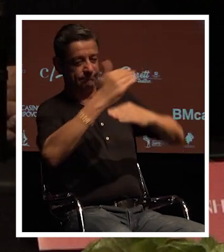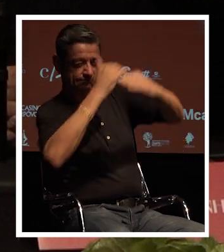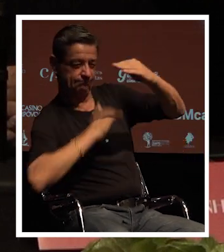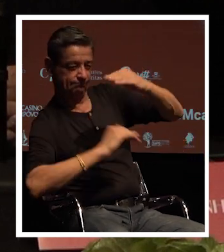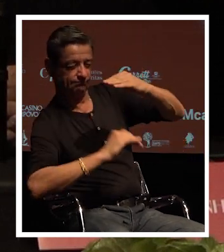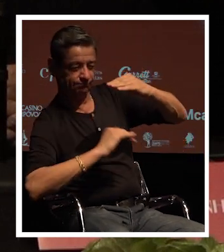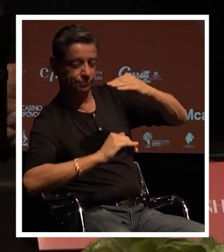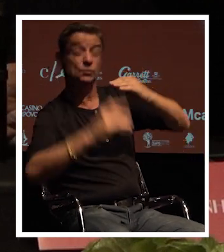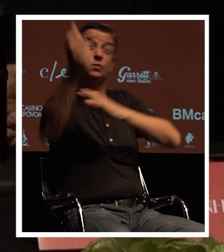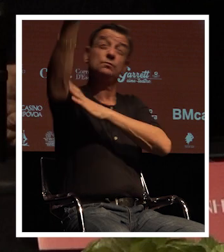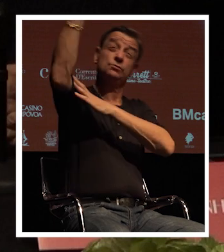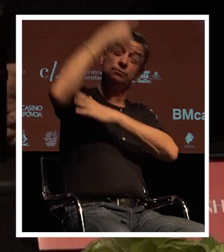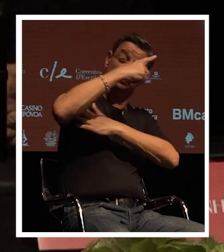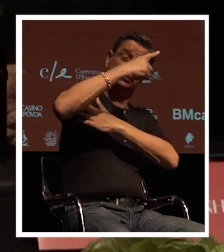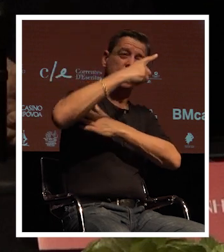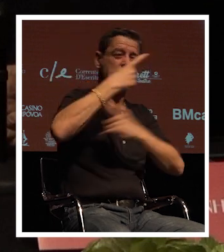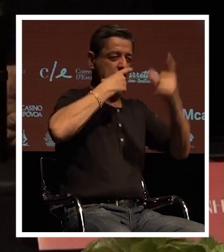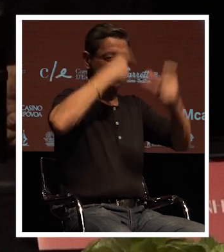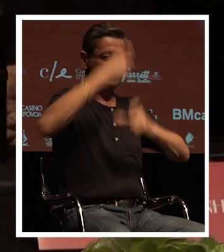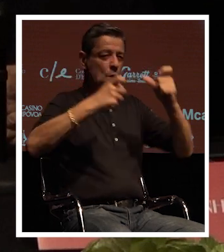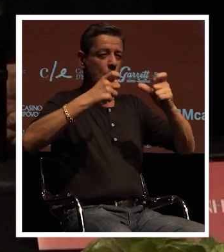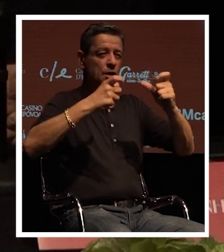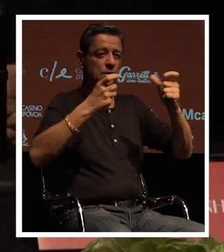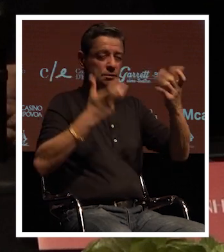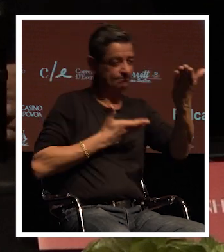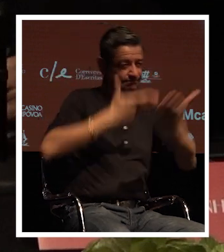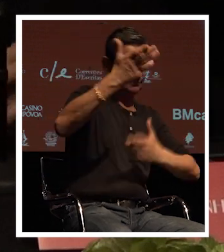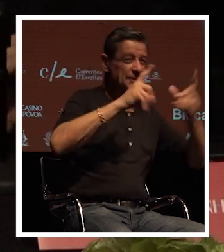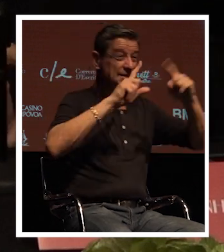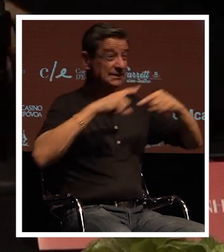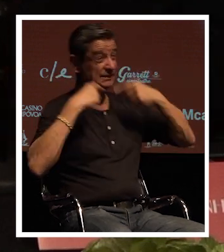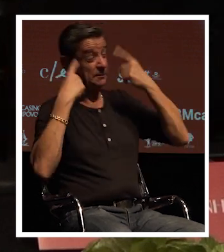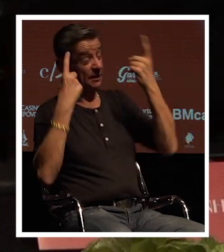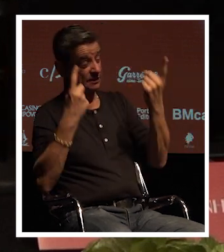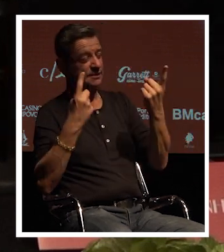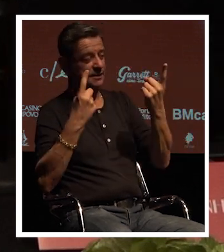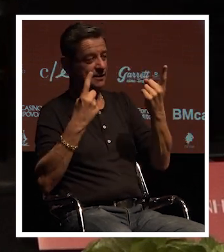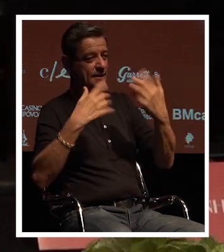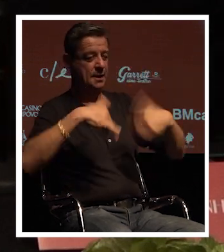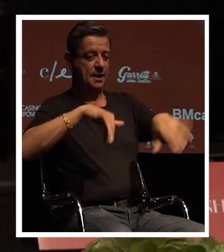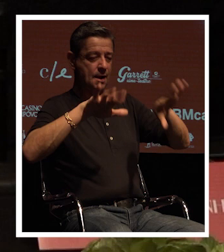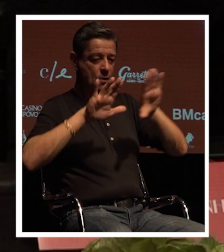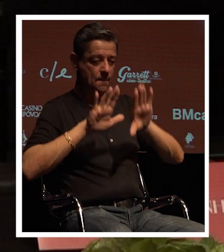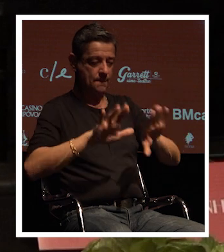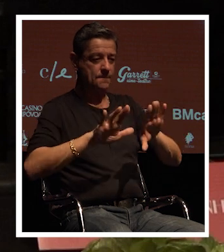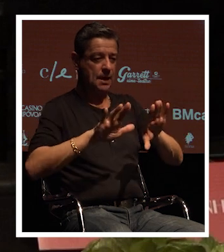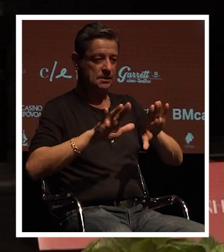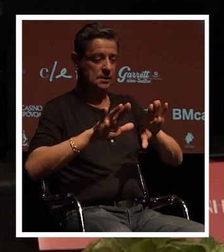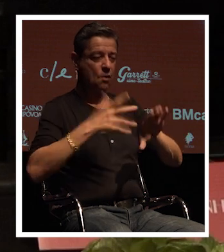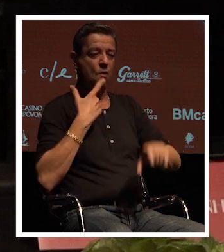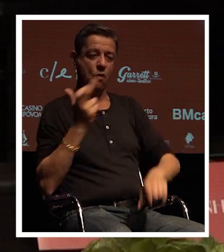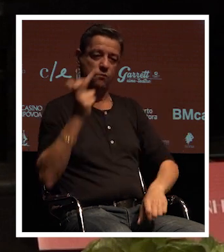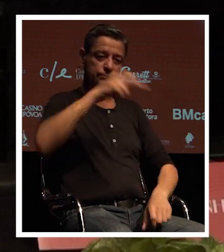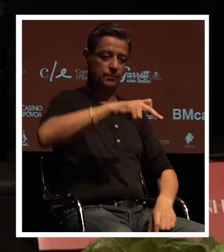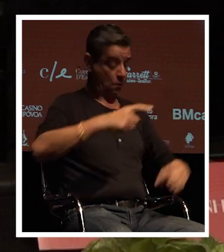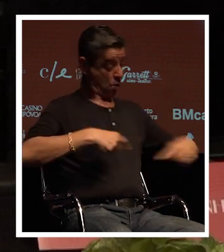sol tórrido onde as pessoas que cruzas nas ruas te sorriem com a leveza do dia sítios onde brandas da correria e regressas